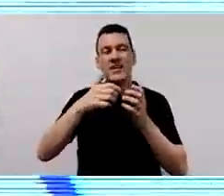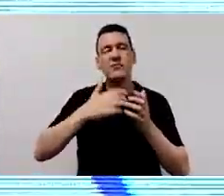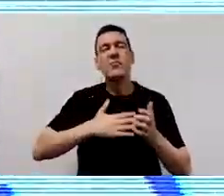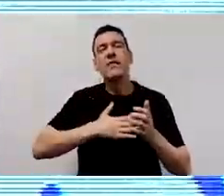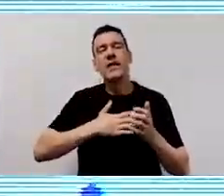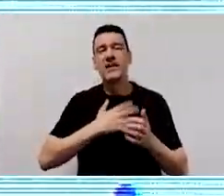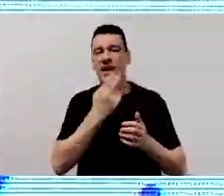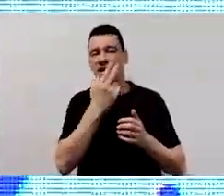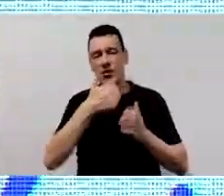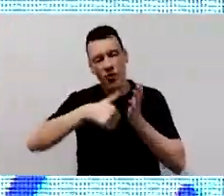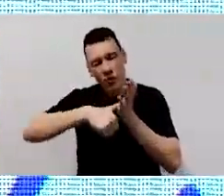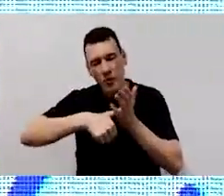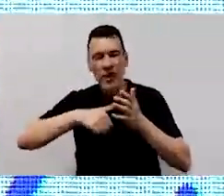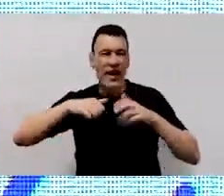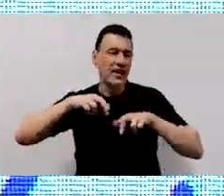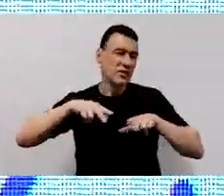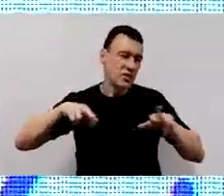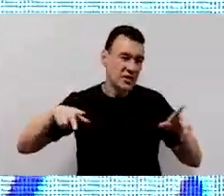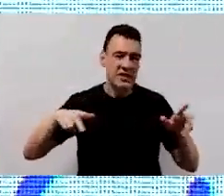uso de identidade.